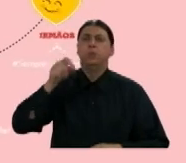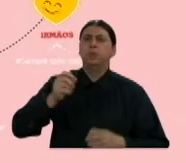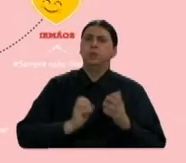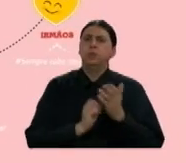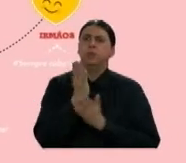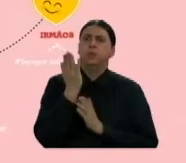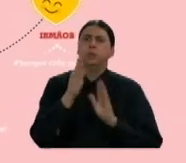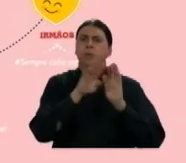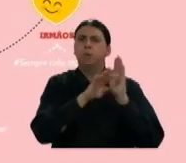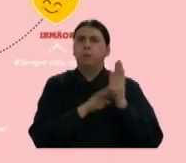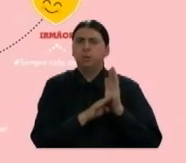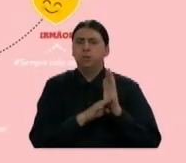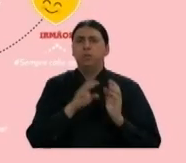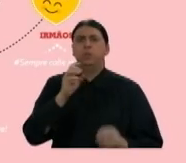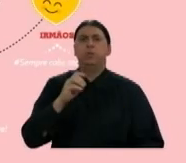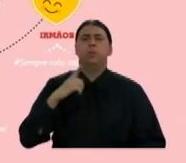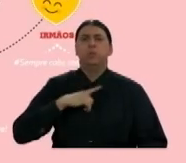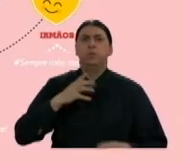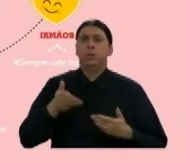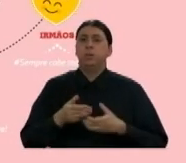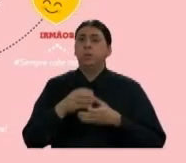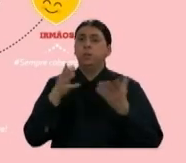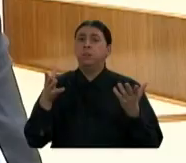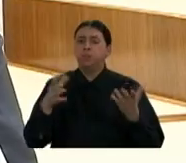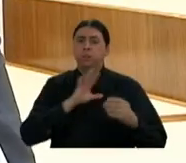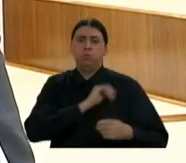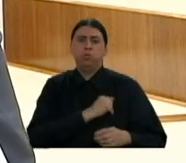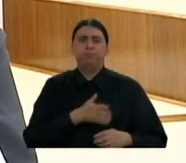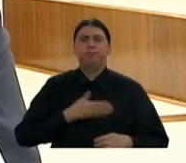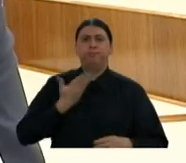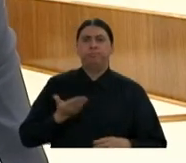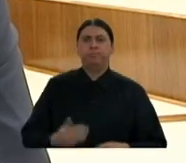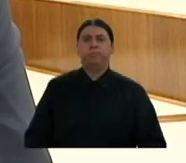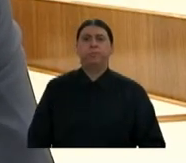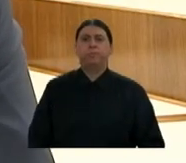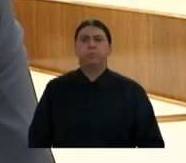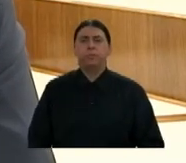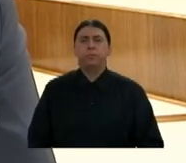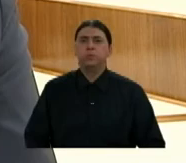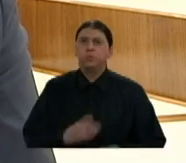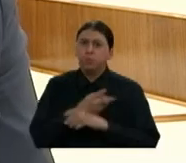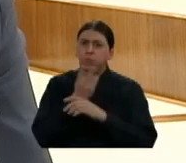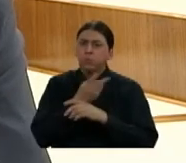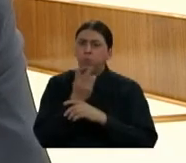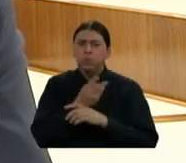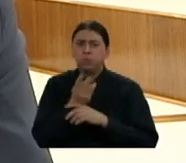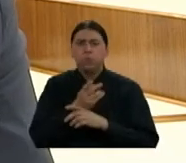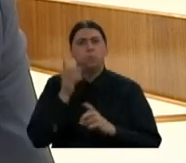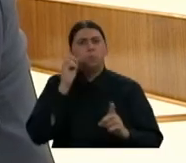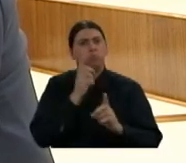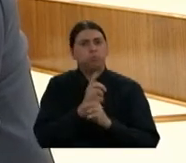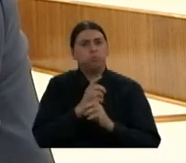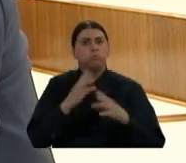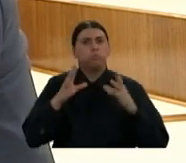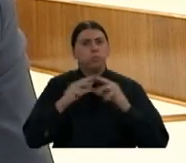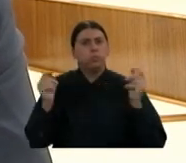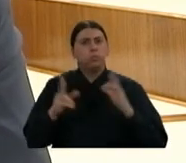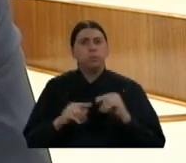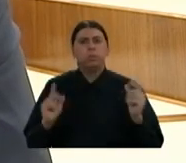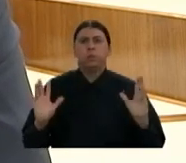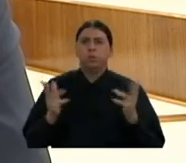a campanha deixa o a morte surpreendeu procura buscar uma sensibilização das pessoas